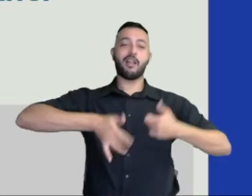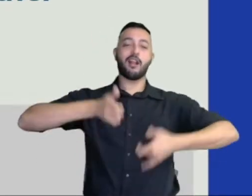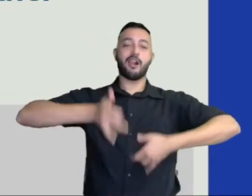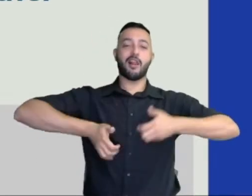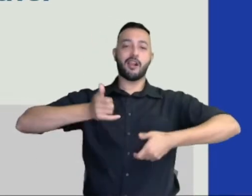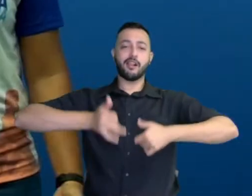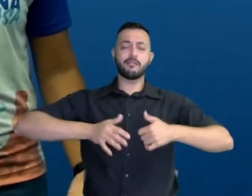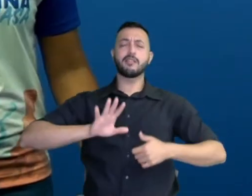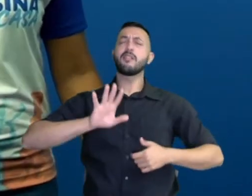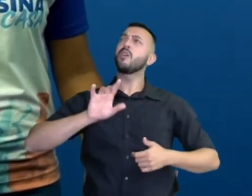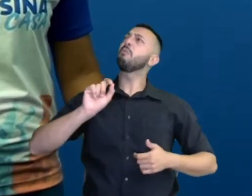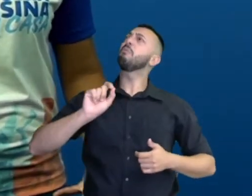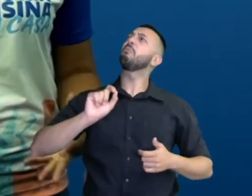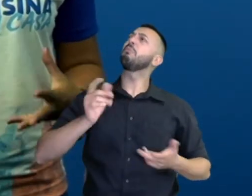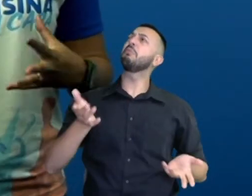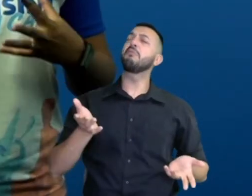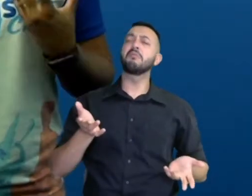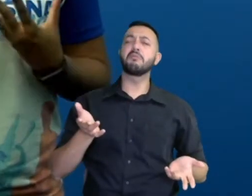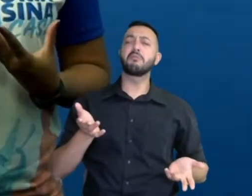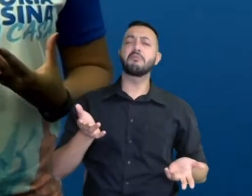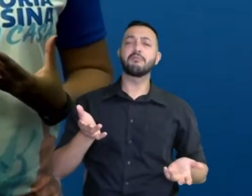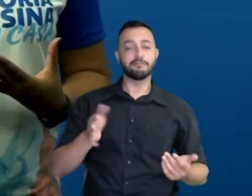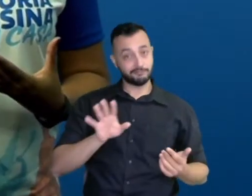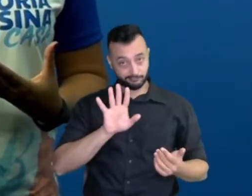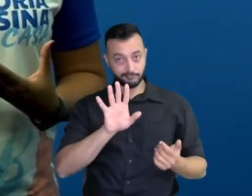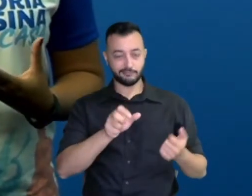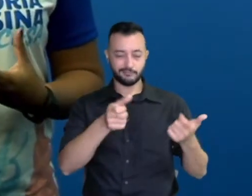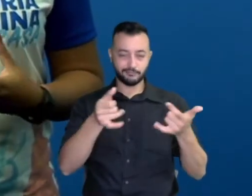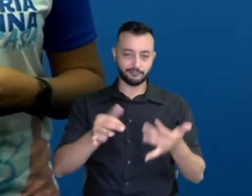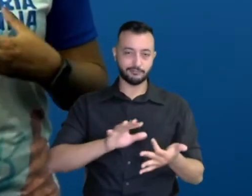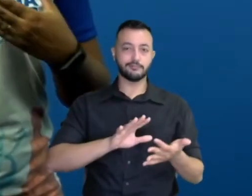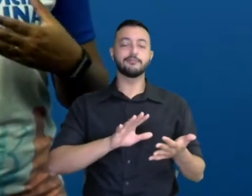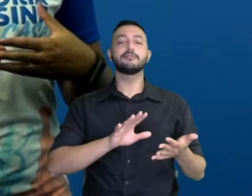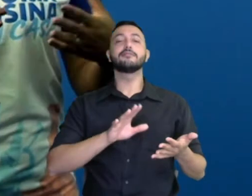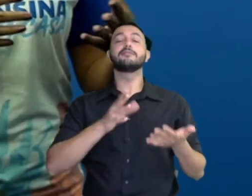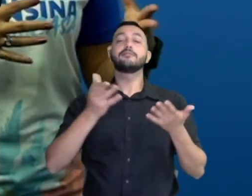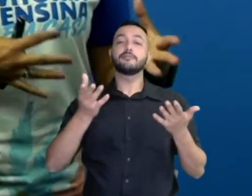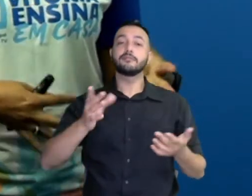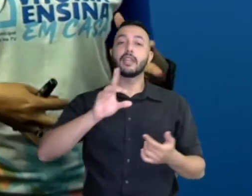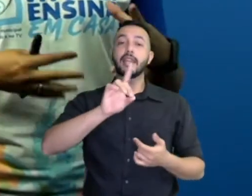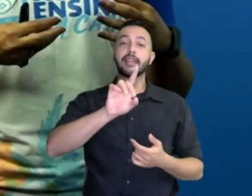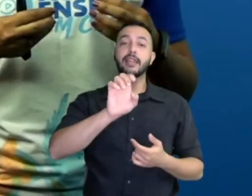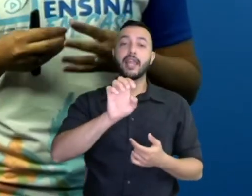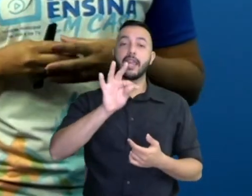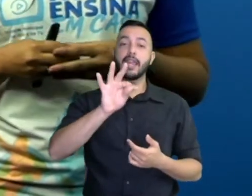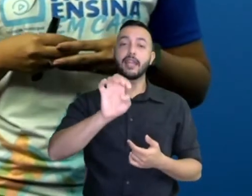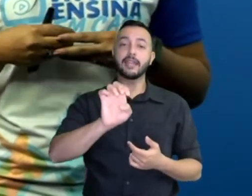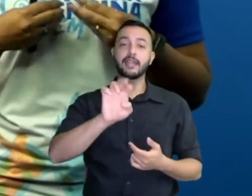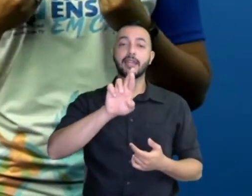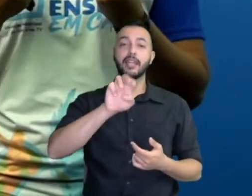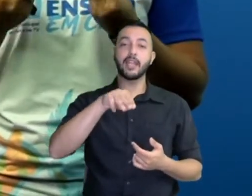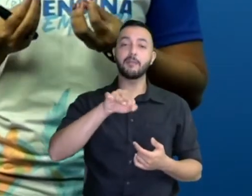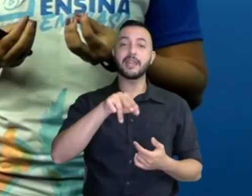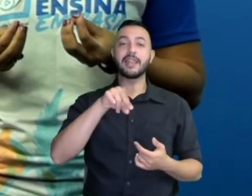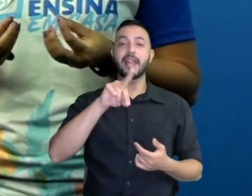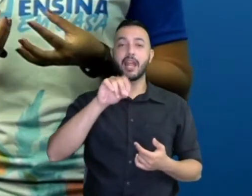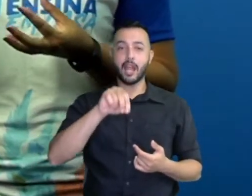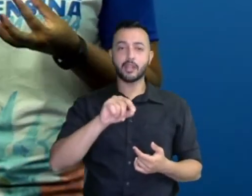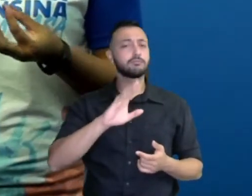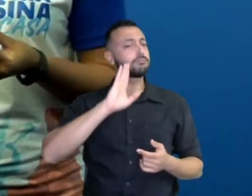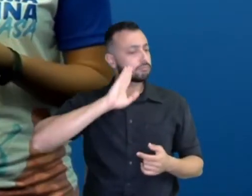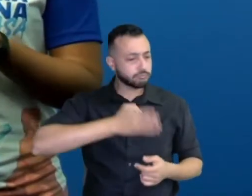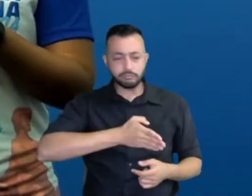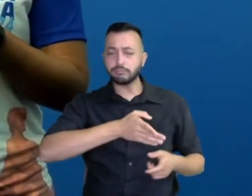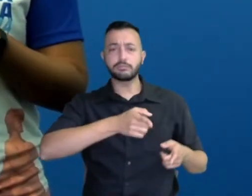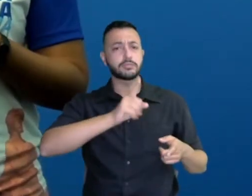discurso. Professora, o que é isso? Como o próprio nome já diz, determinado, a gente está falando de alguma coisa